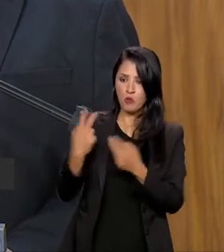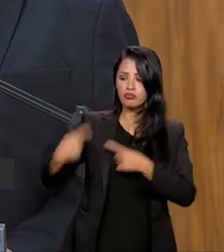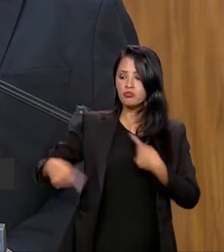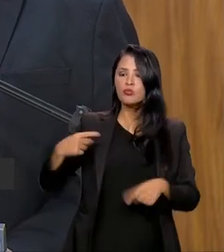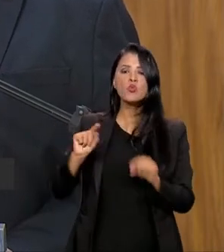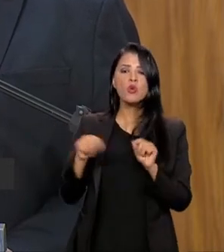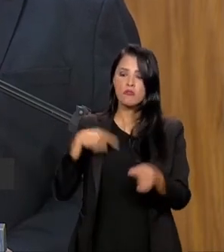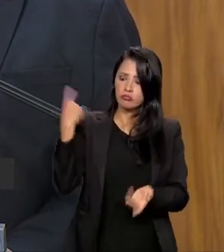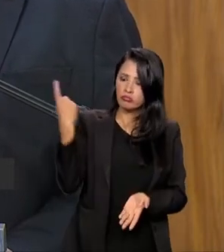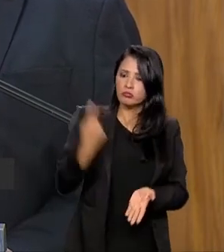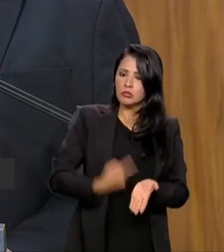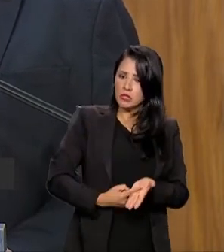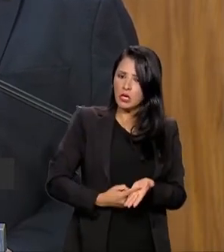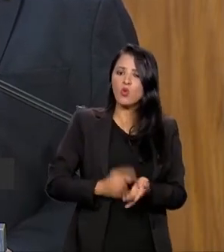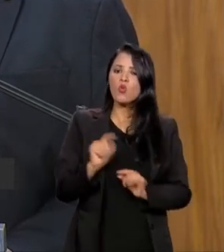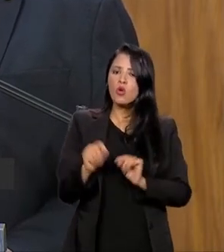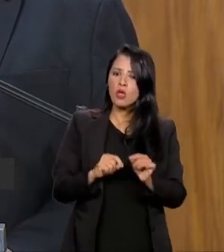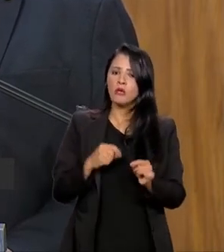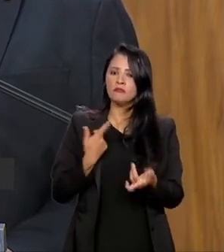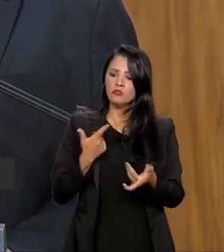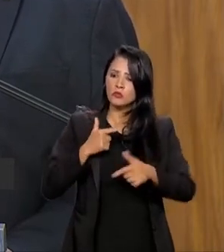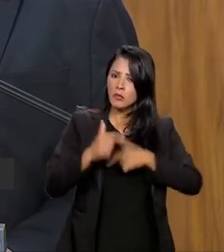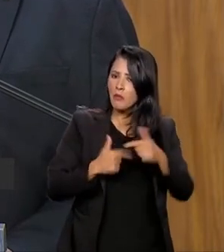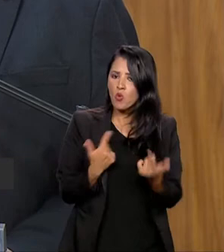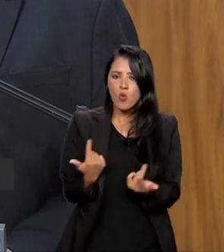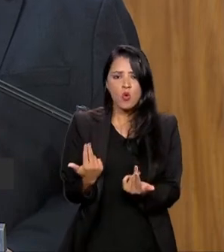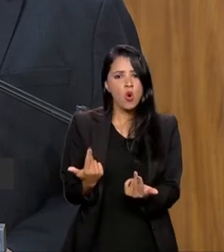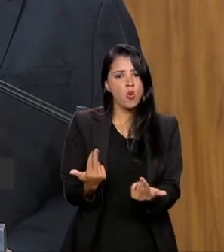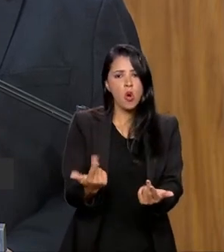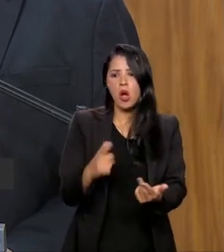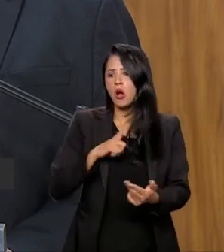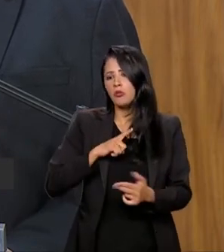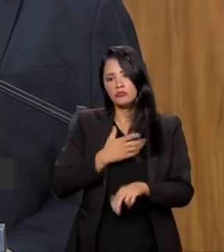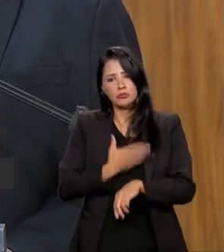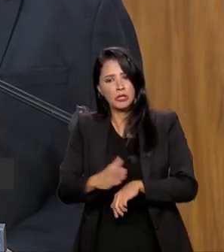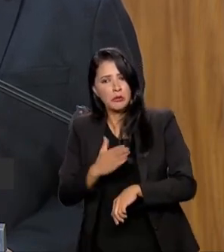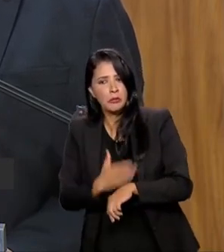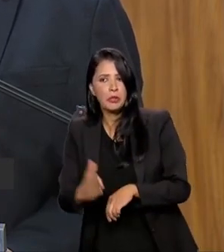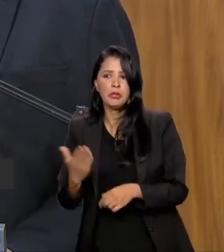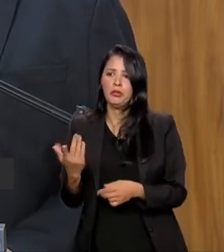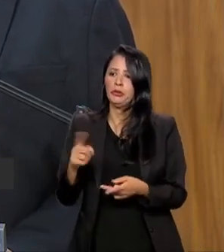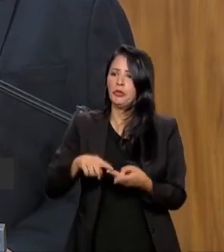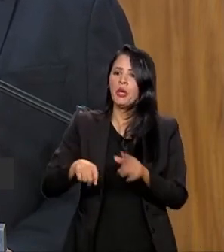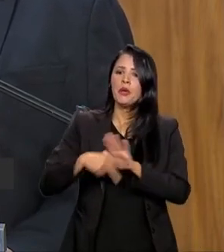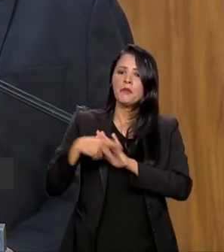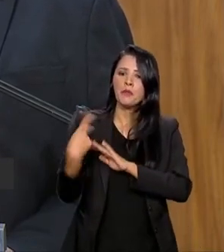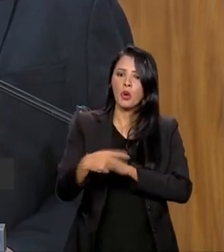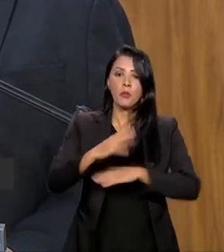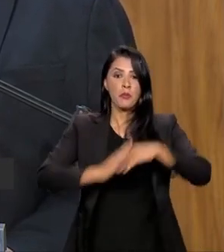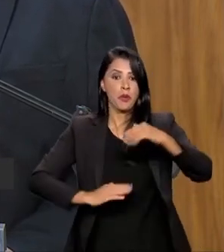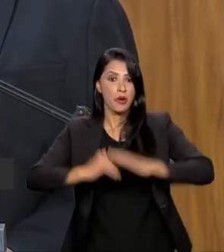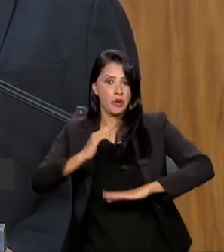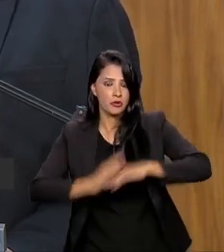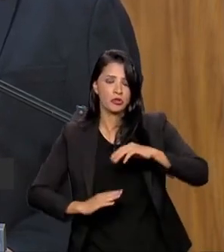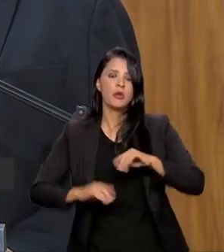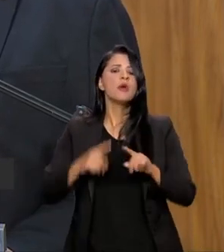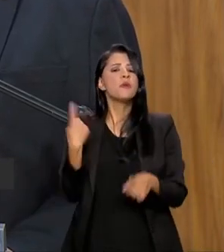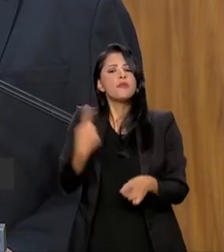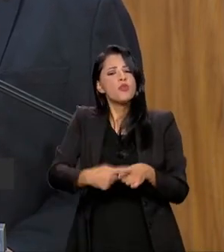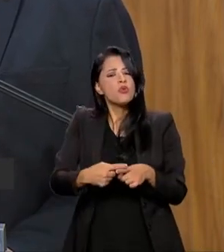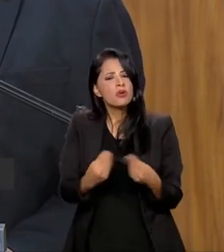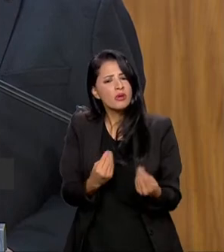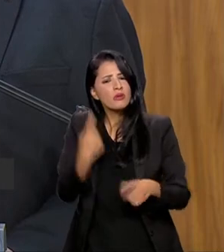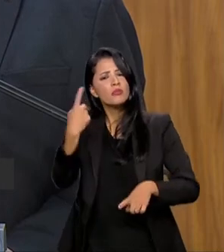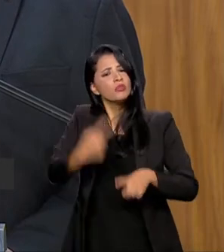uma pactuação para que os procedimentos sejam os mesmos. De treinamento, isso se refere a questões práticas. Por que